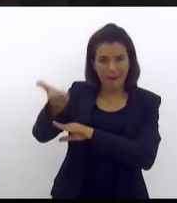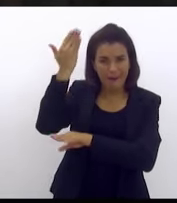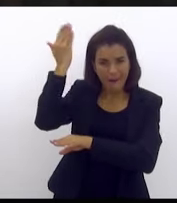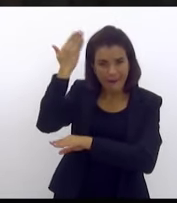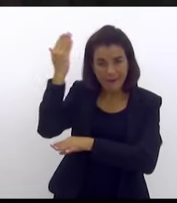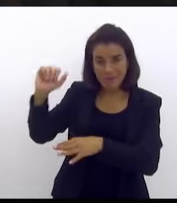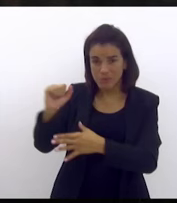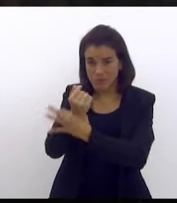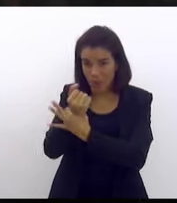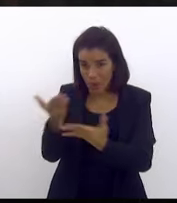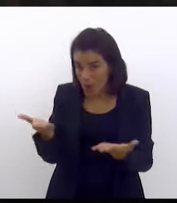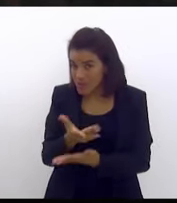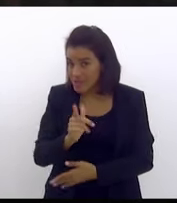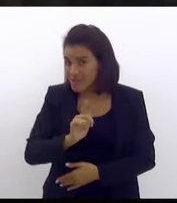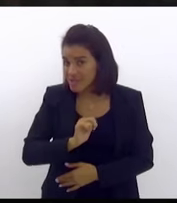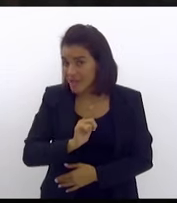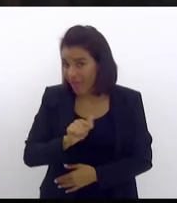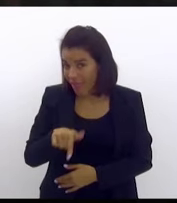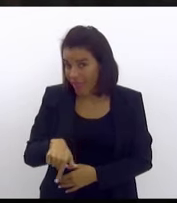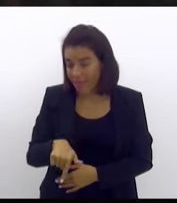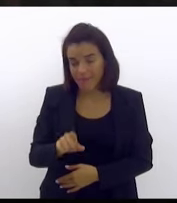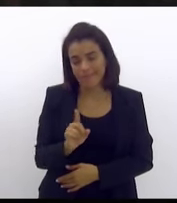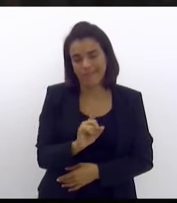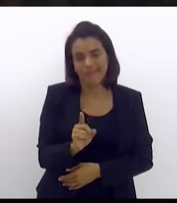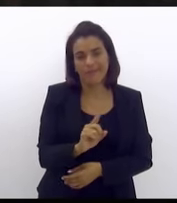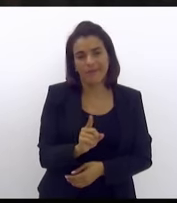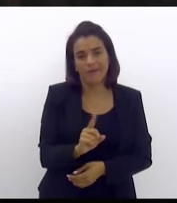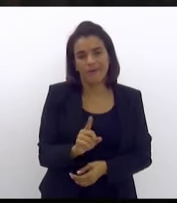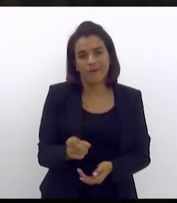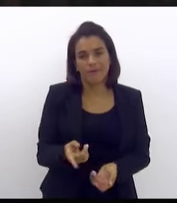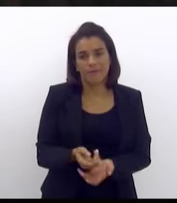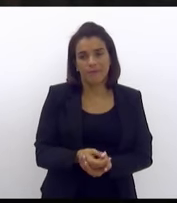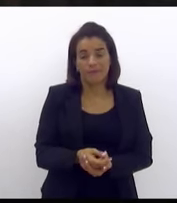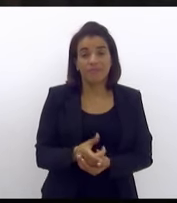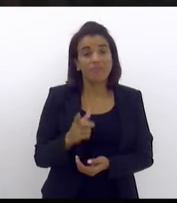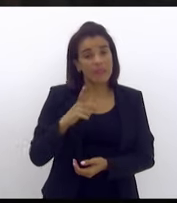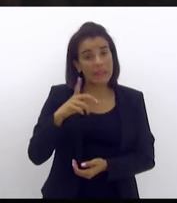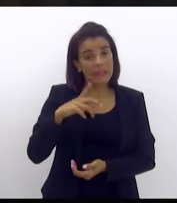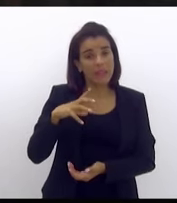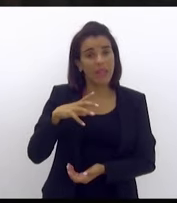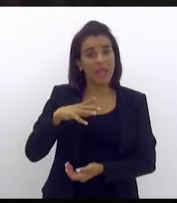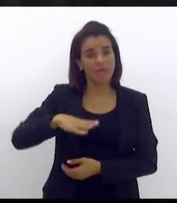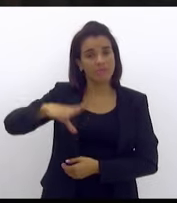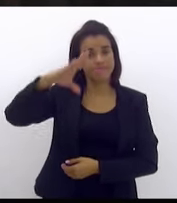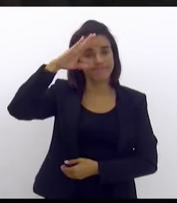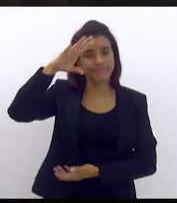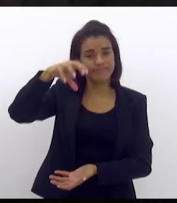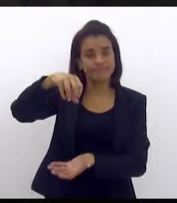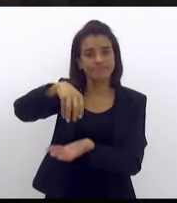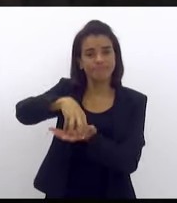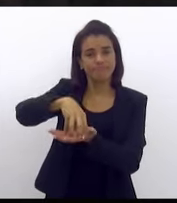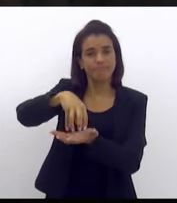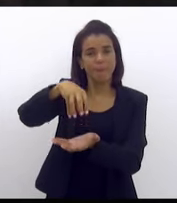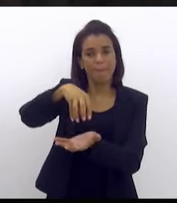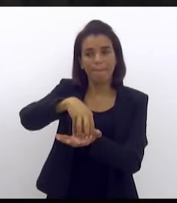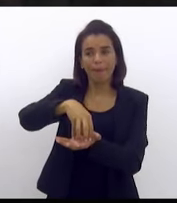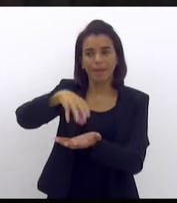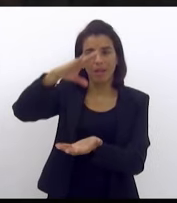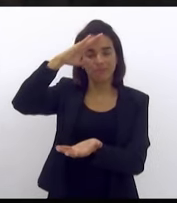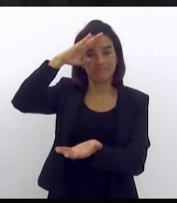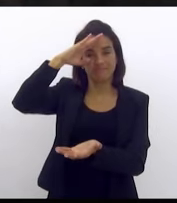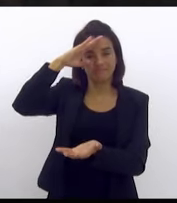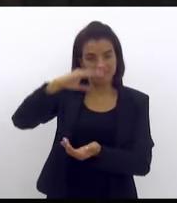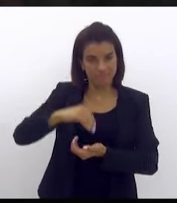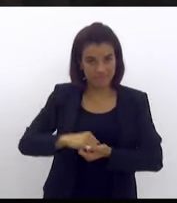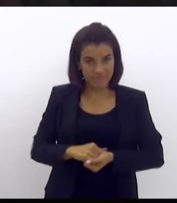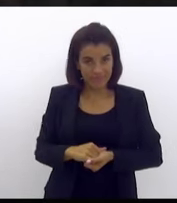Hoje o é, não mais. Tem batalhão da PM lá. Não? Você sair do